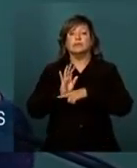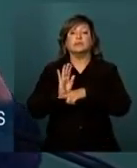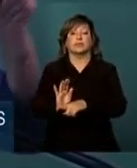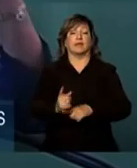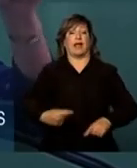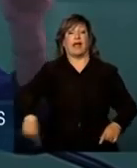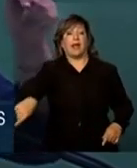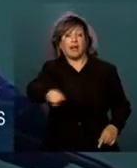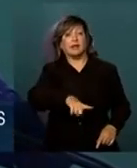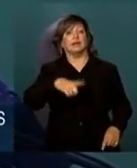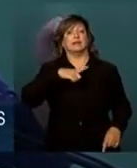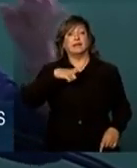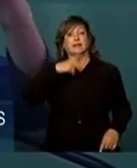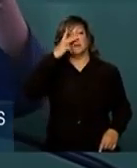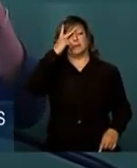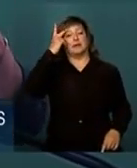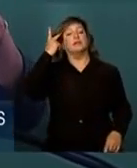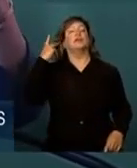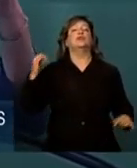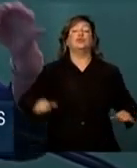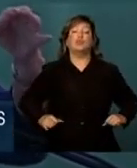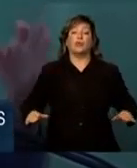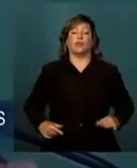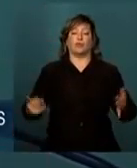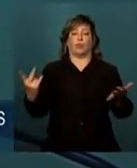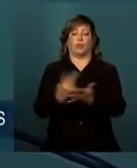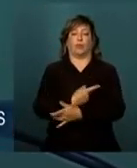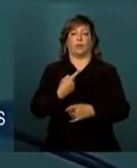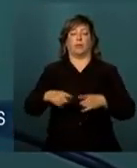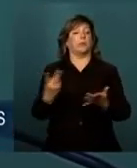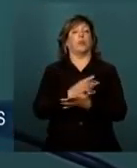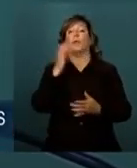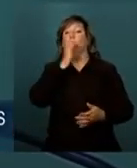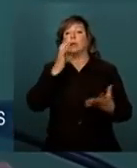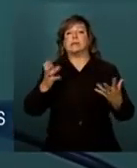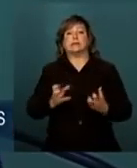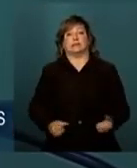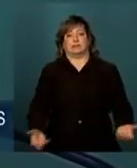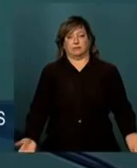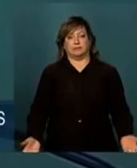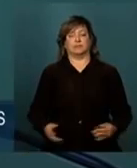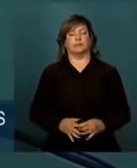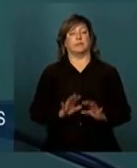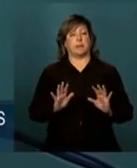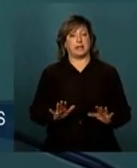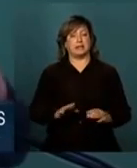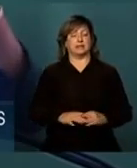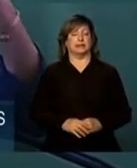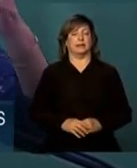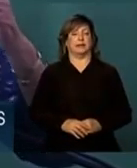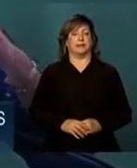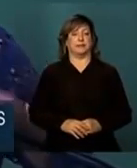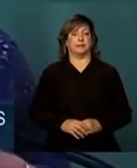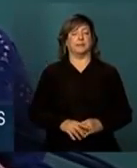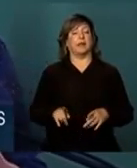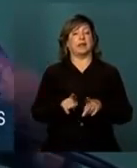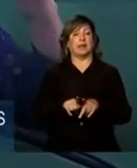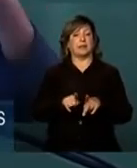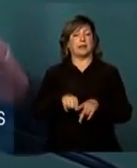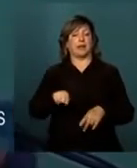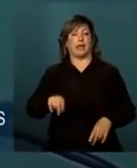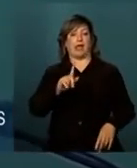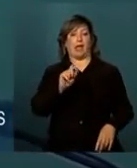aqueles que estão sofrendo numa situação de emergência. Agora, além do garantia